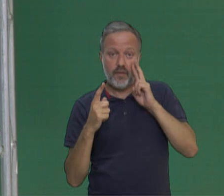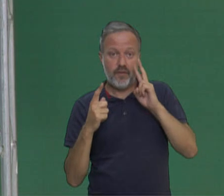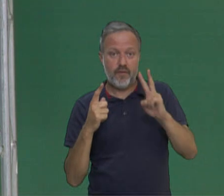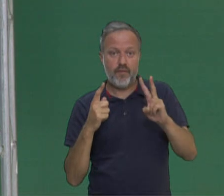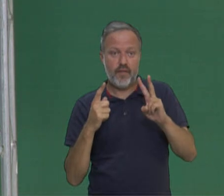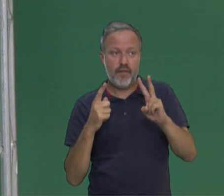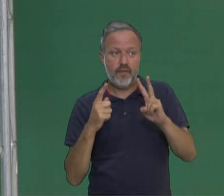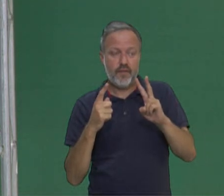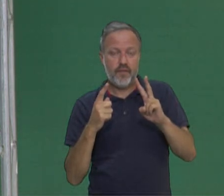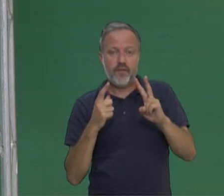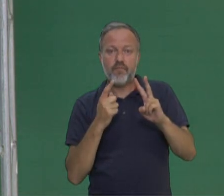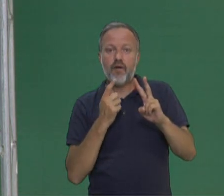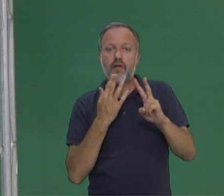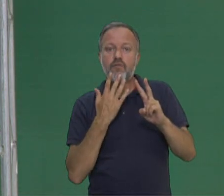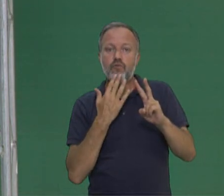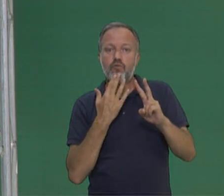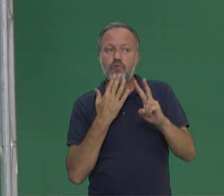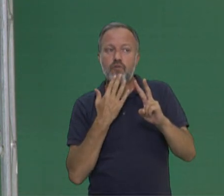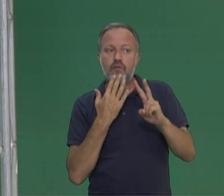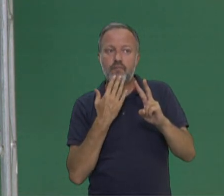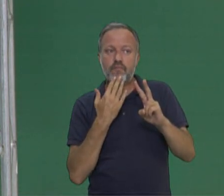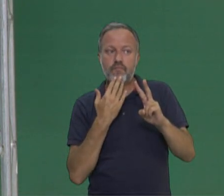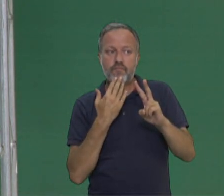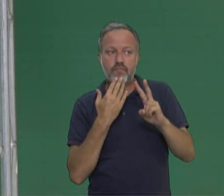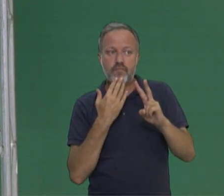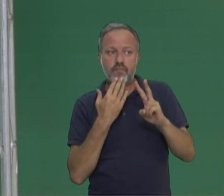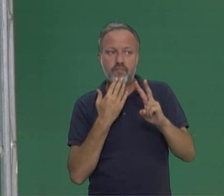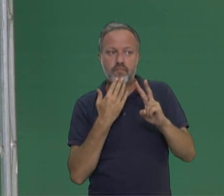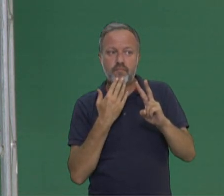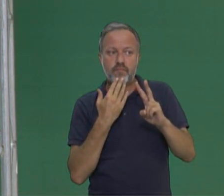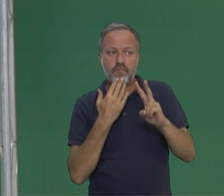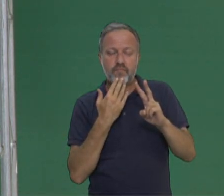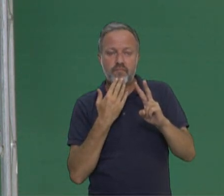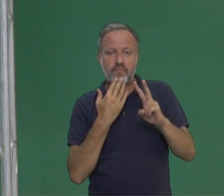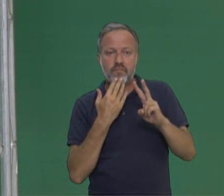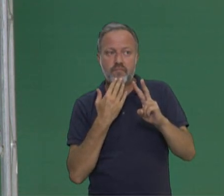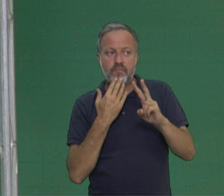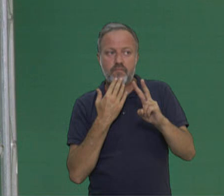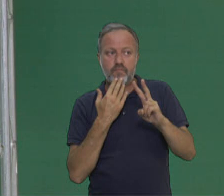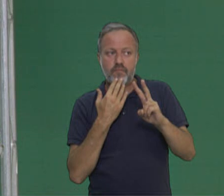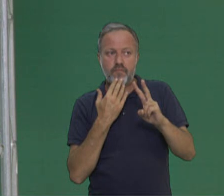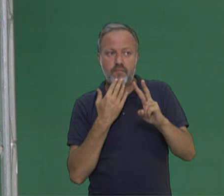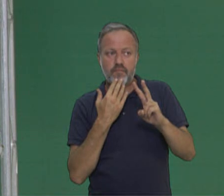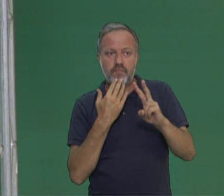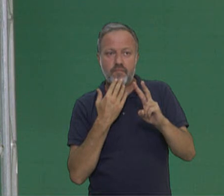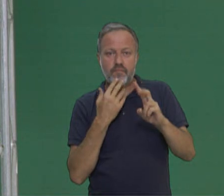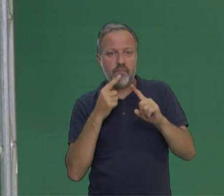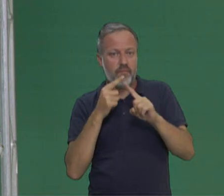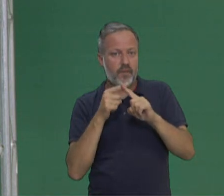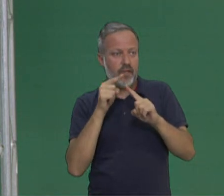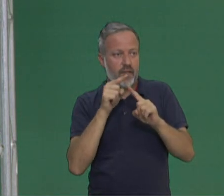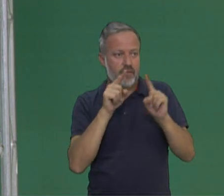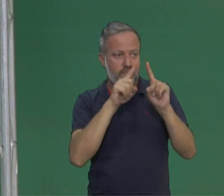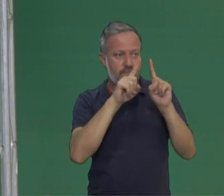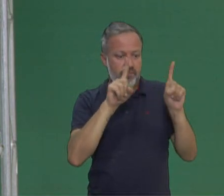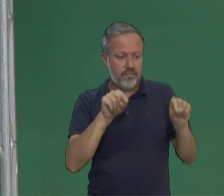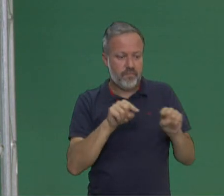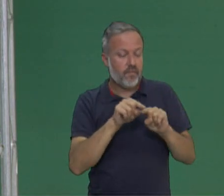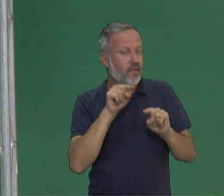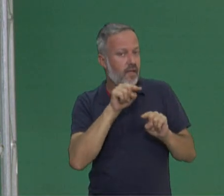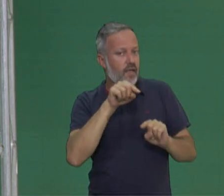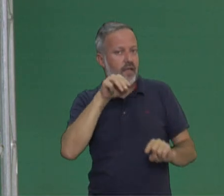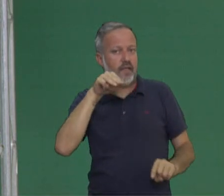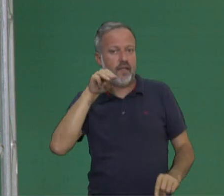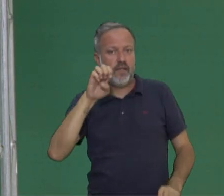preenchido. Só que aí não existe uma regra. Por exemplo, o itérbio é sólido a 25 graus Celsius, ele é um metal. Existe uma regra que diz